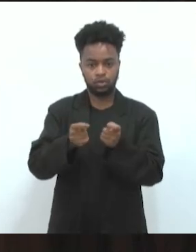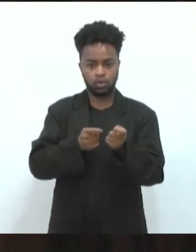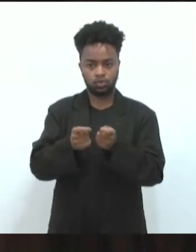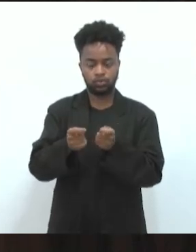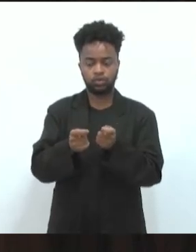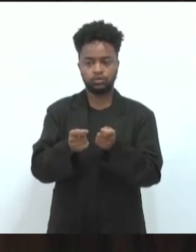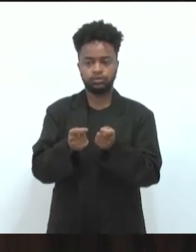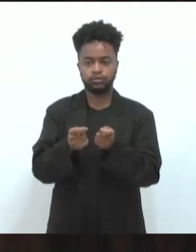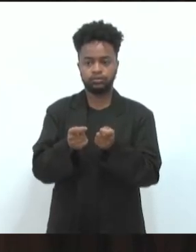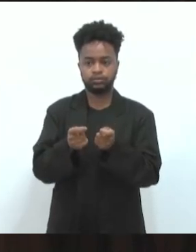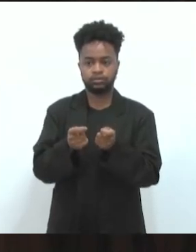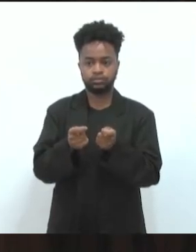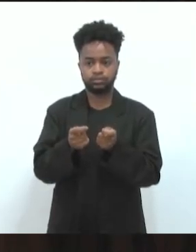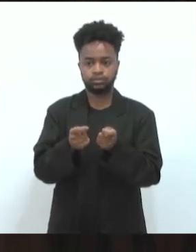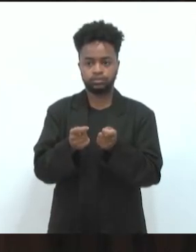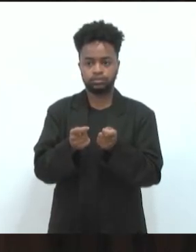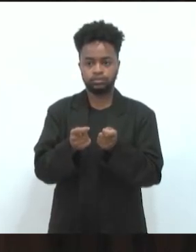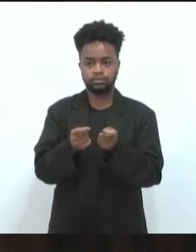Financeira e Controle.